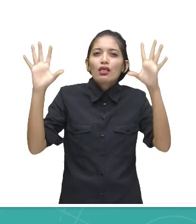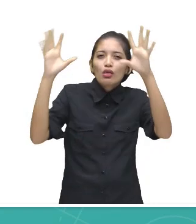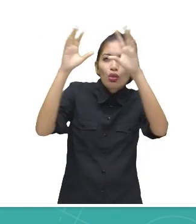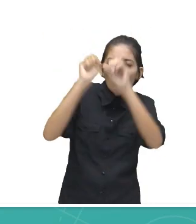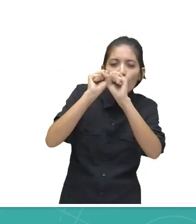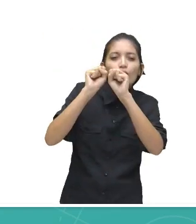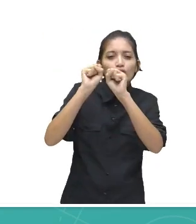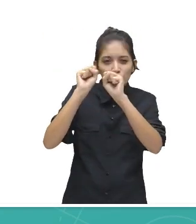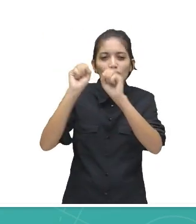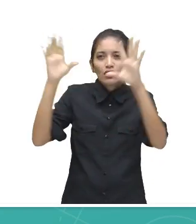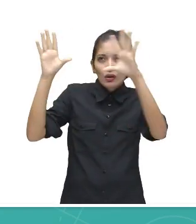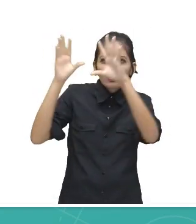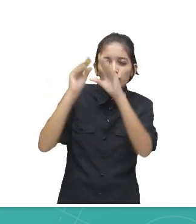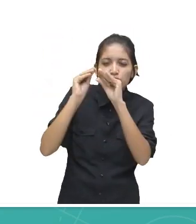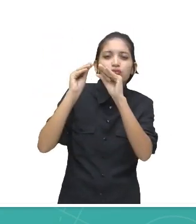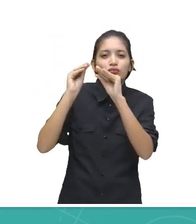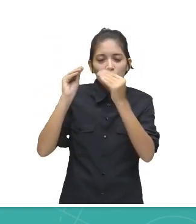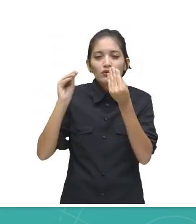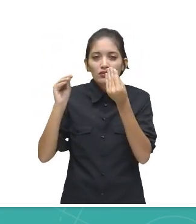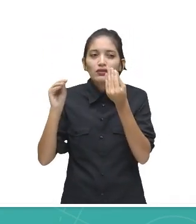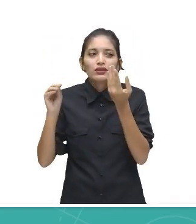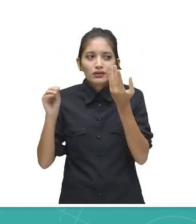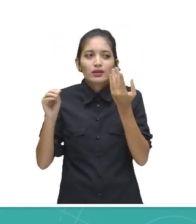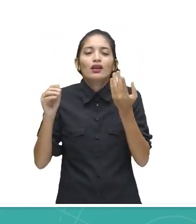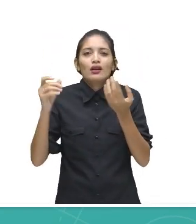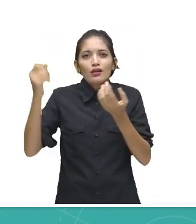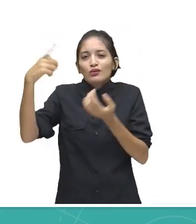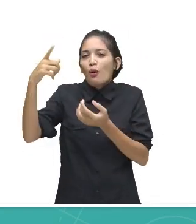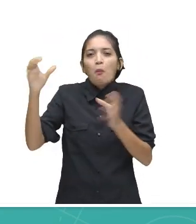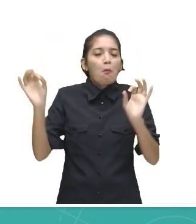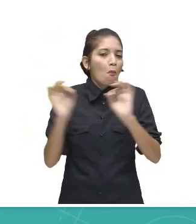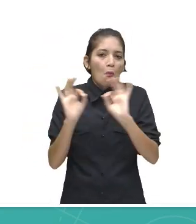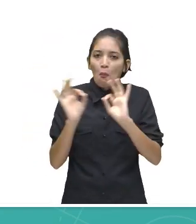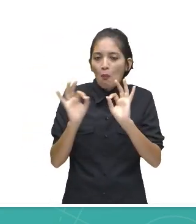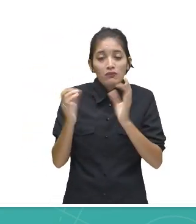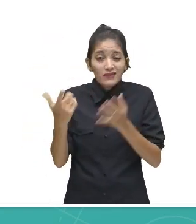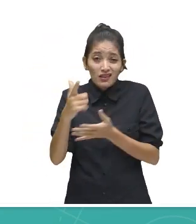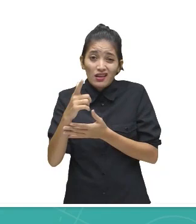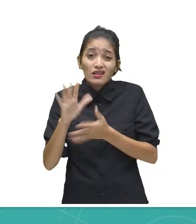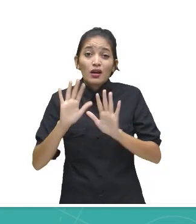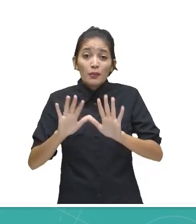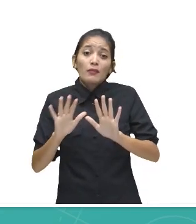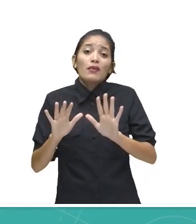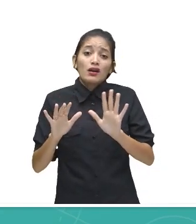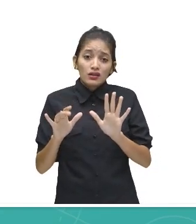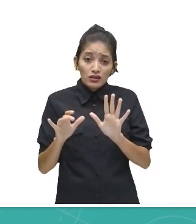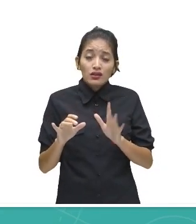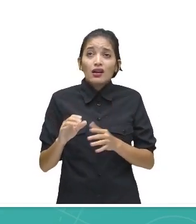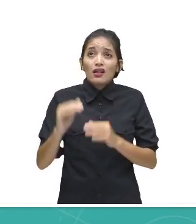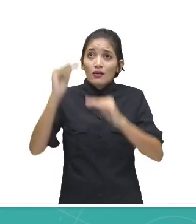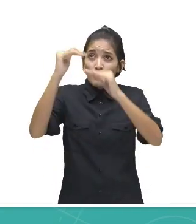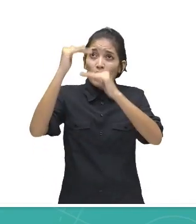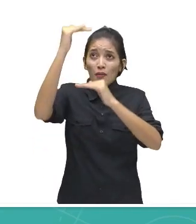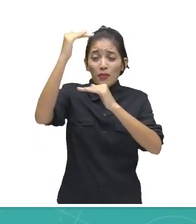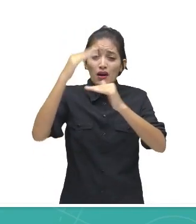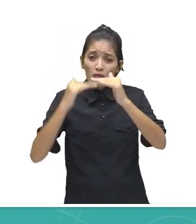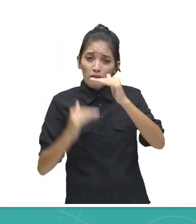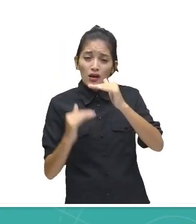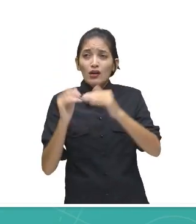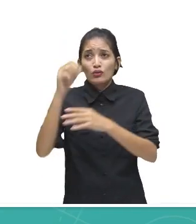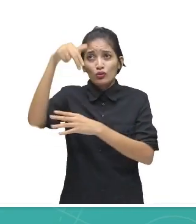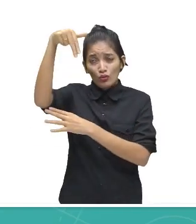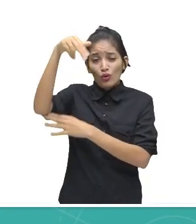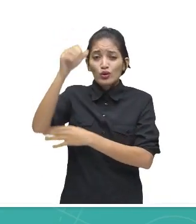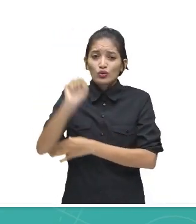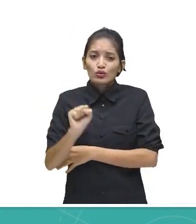durante um período aí, né, do ano, em determinados pontos dessas áreas. Mas, no geral, as zonas polares do planeta, tanto para o norte quanto para o